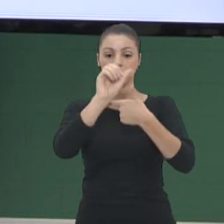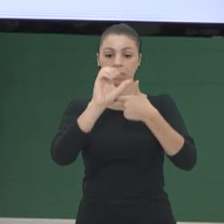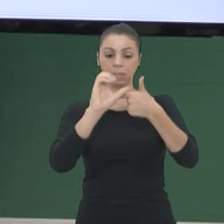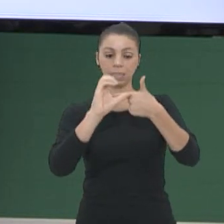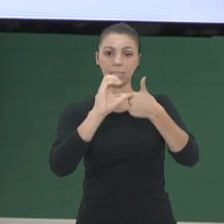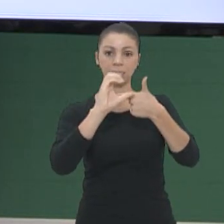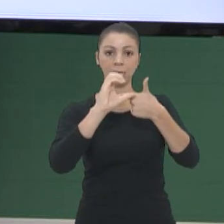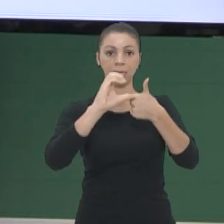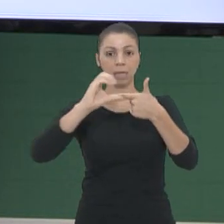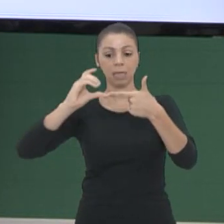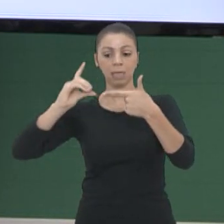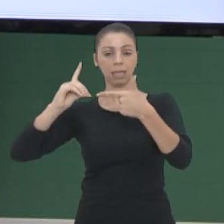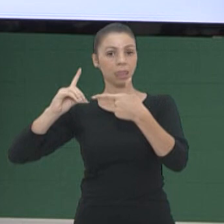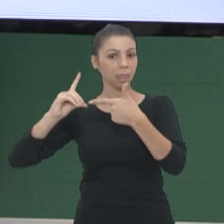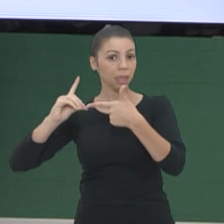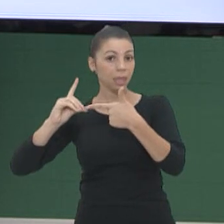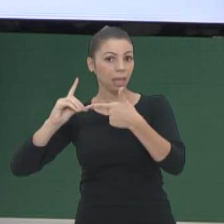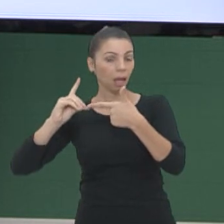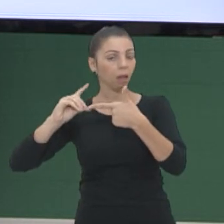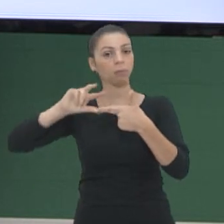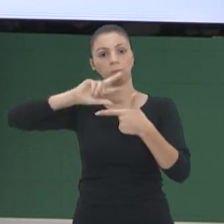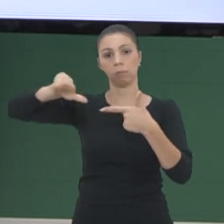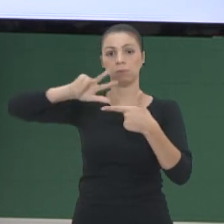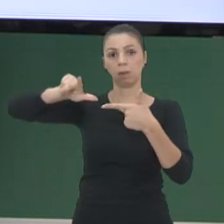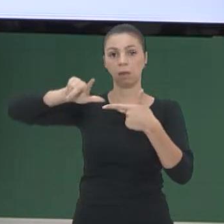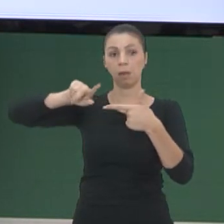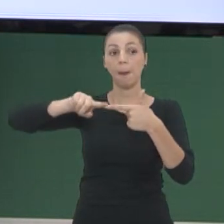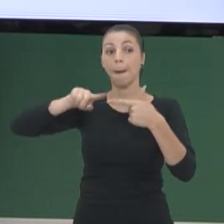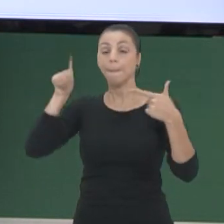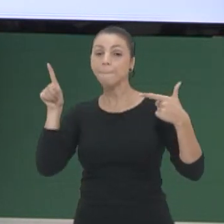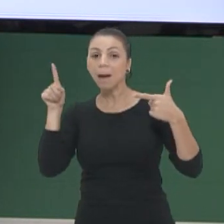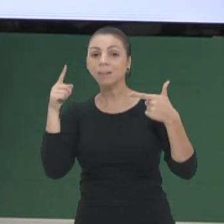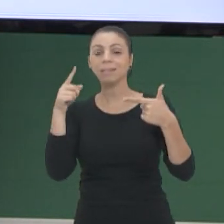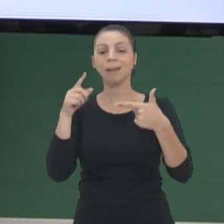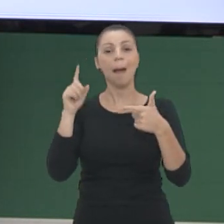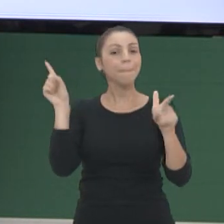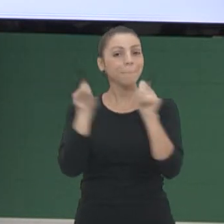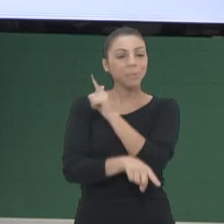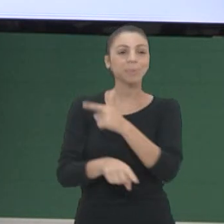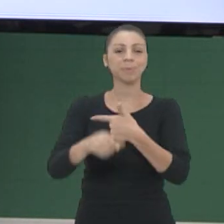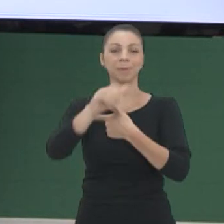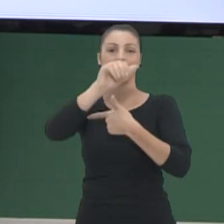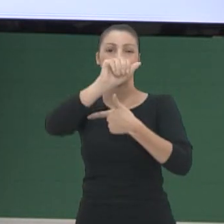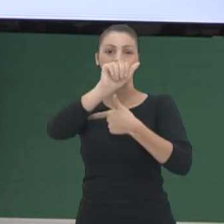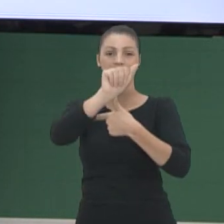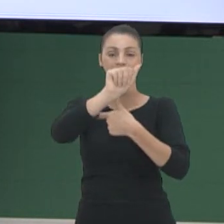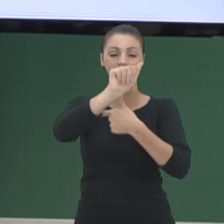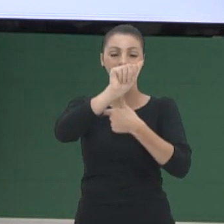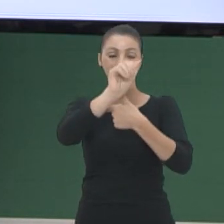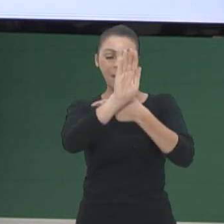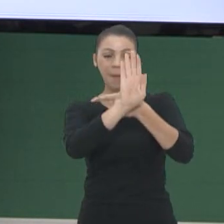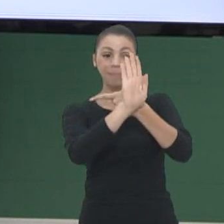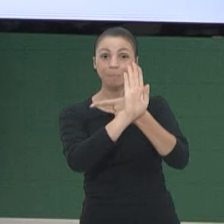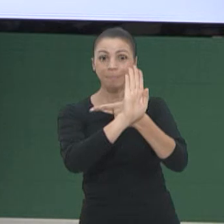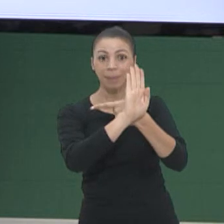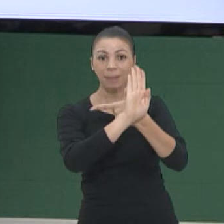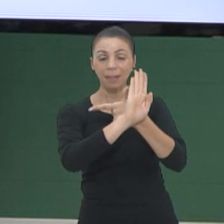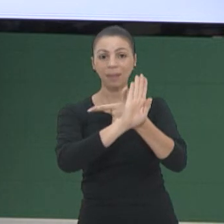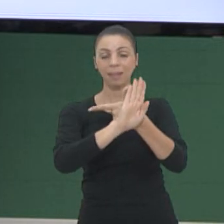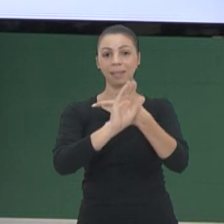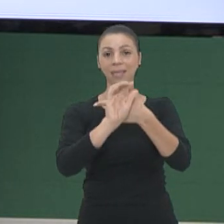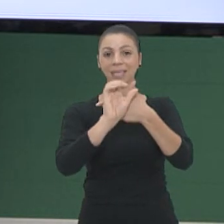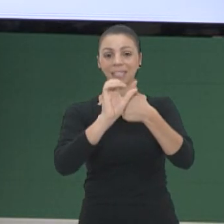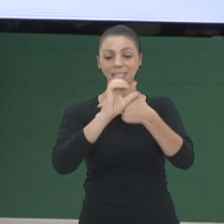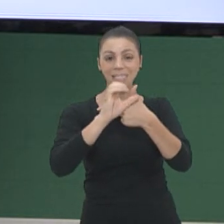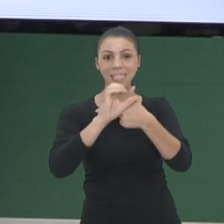C fosse um ângulo de 90 graus. Mas só de olhar nós podemos perceber que o ângulo C ele abre mais do que um